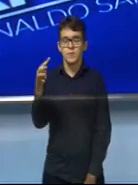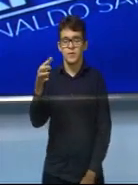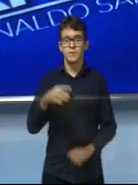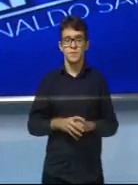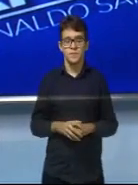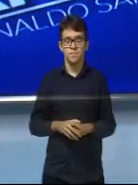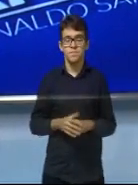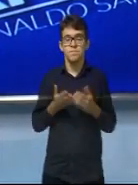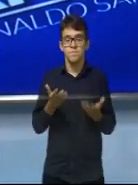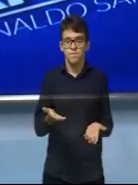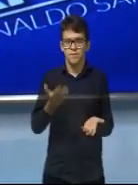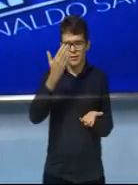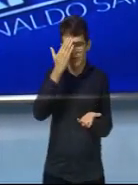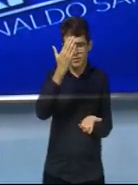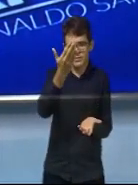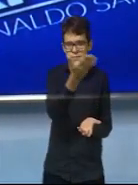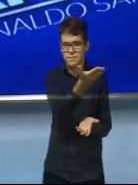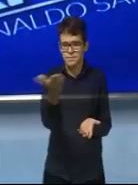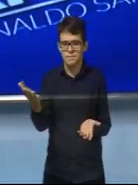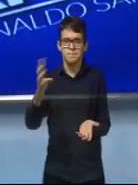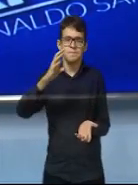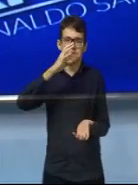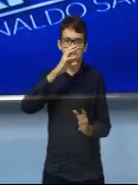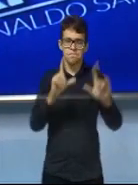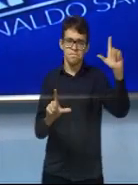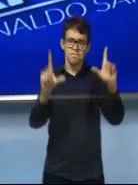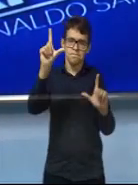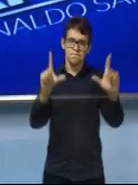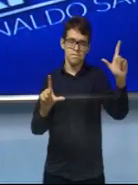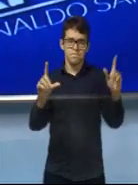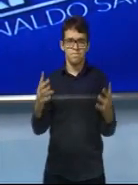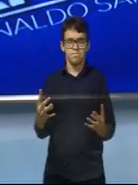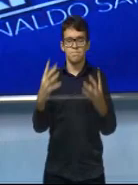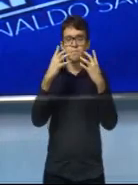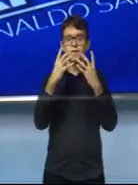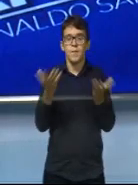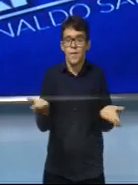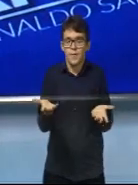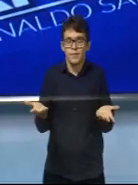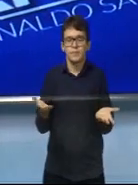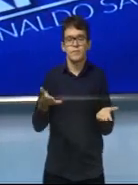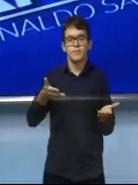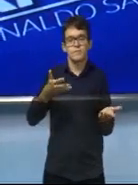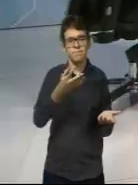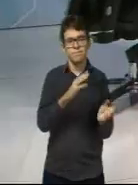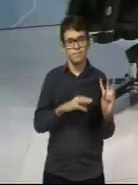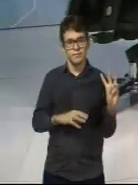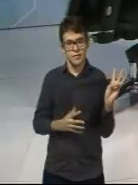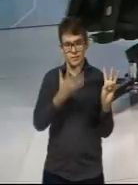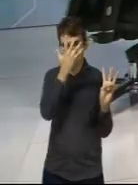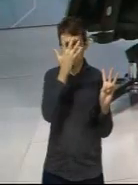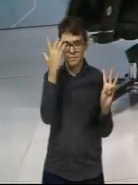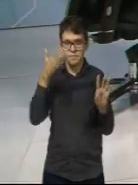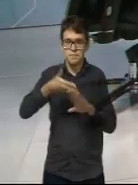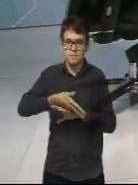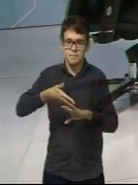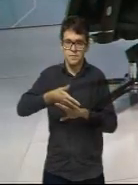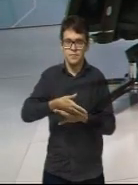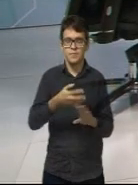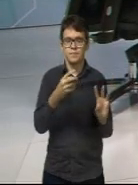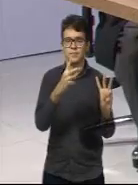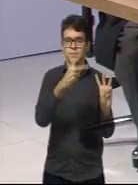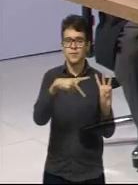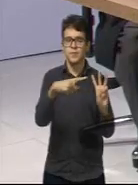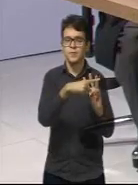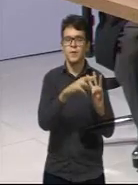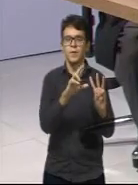nossos agradecimentos mais uma vez pela sua audiência e atenção. Nós temos hoje as participações da nossa bancada de debatedores, os